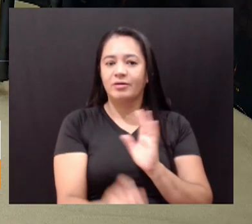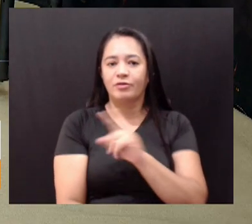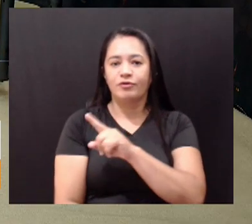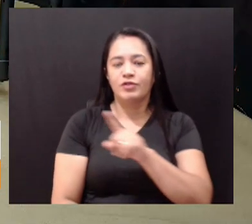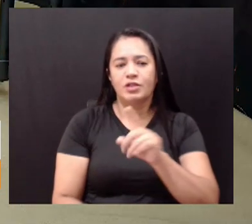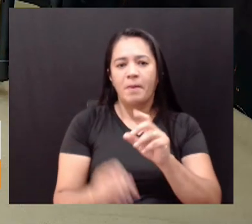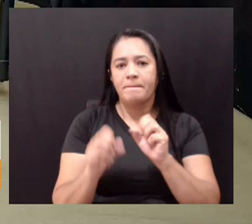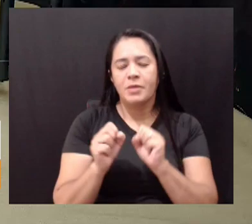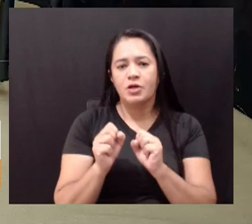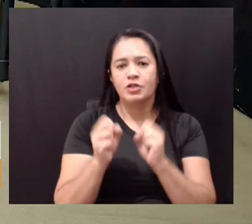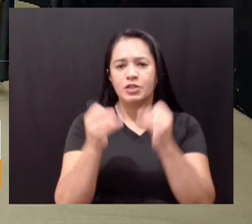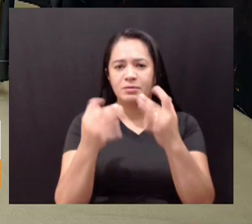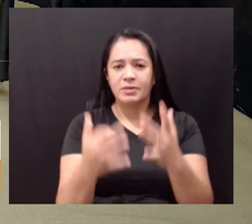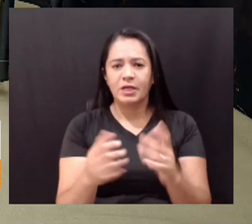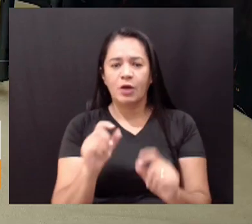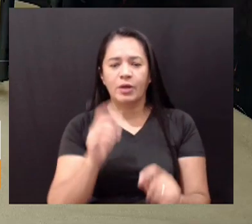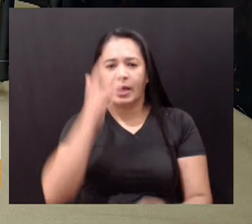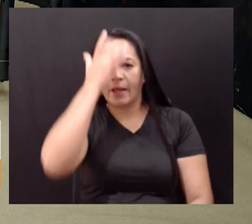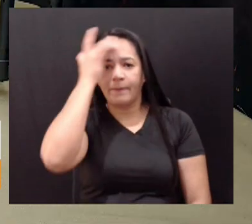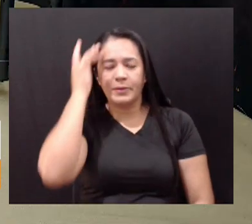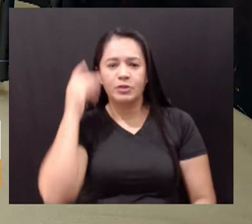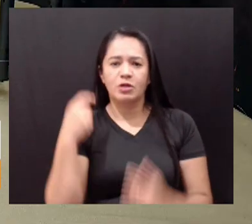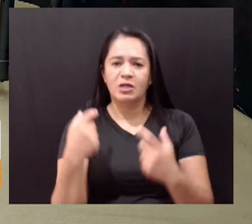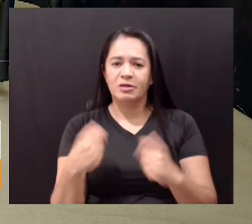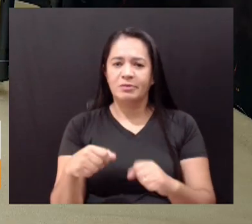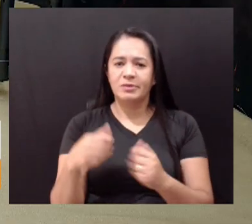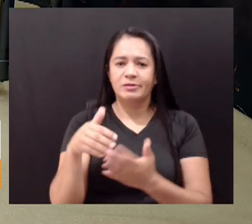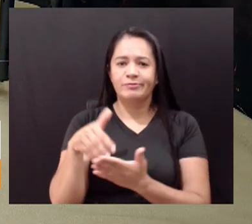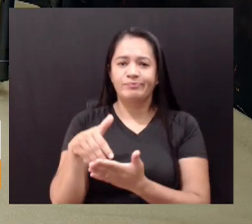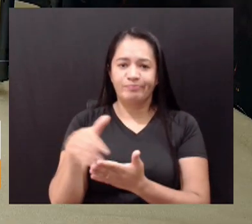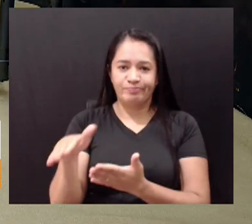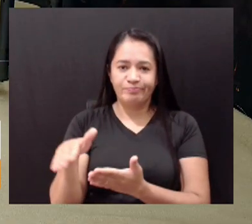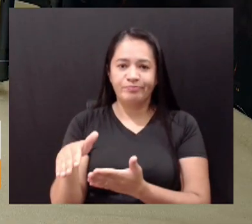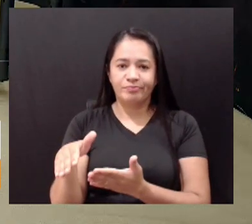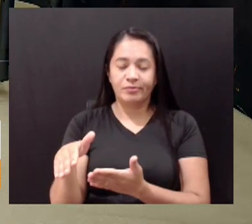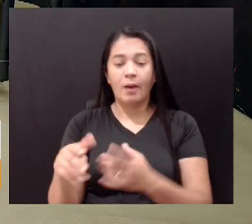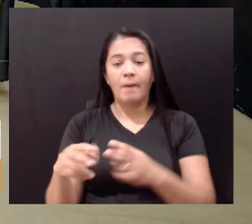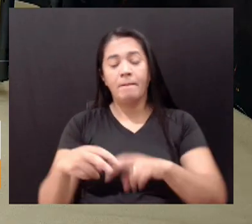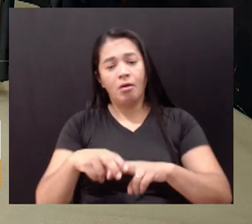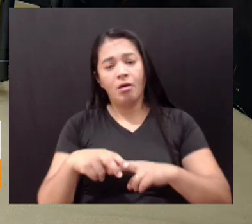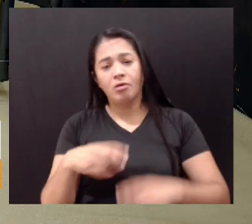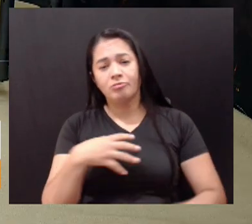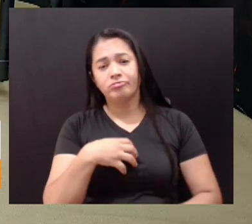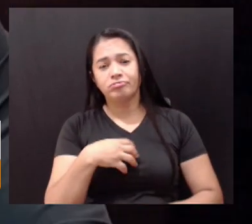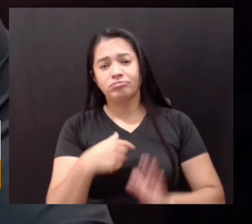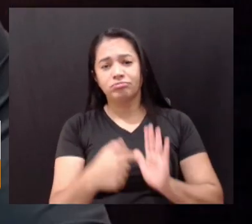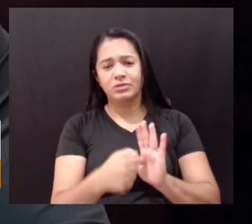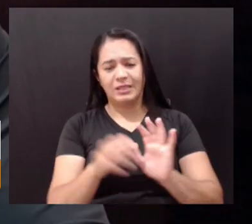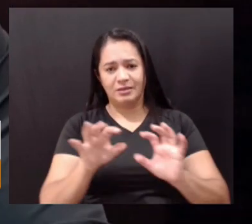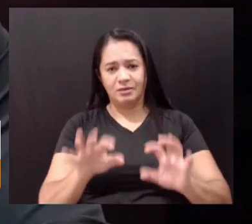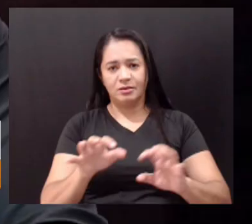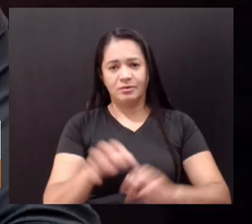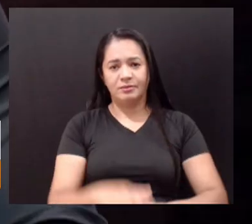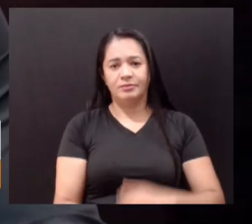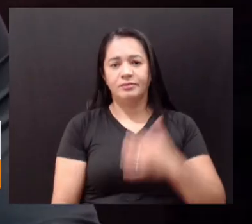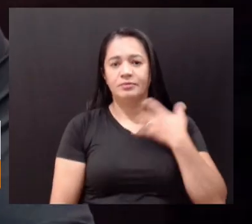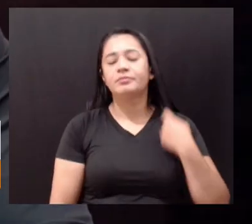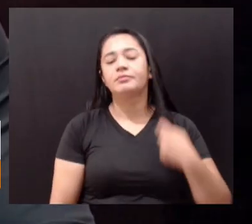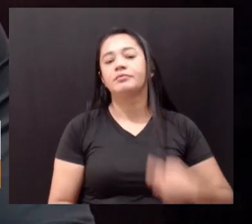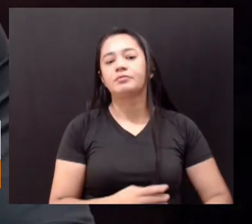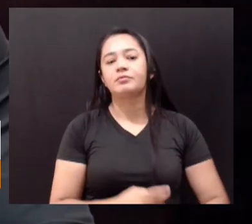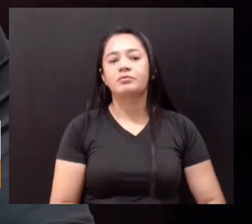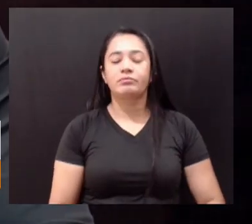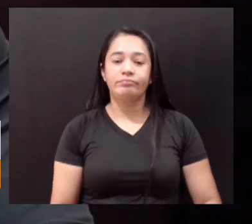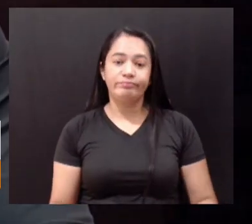ser afastada de alguma empresa por por conta dessas situações? É, na grande maioria dos casos nas